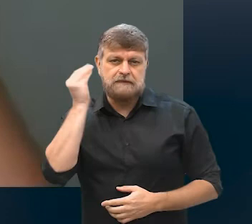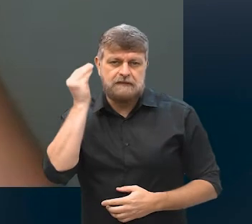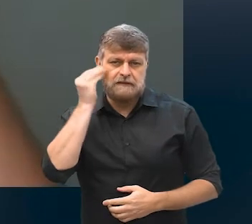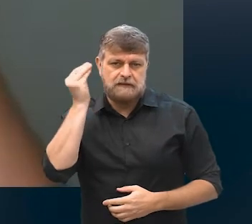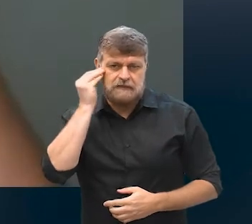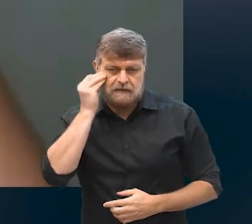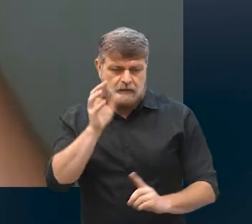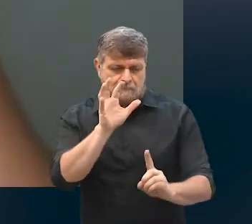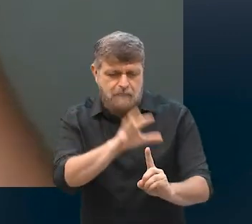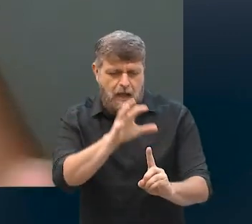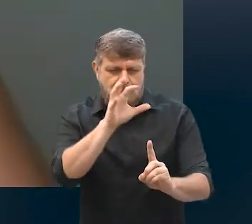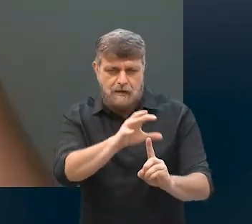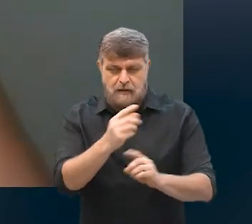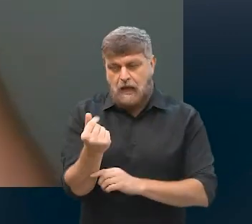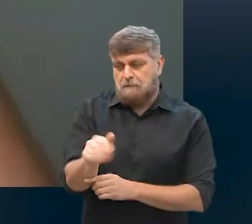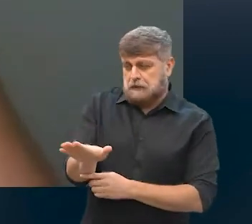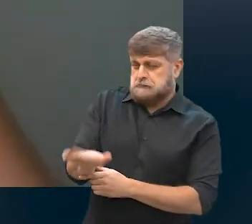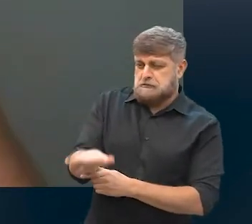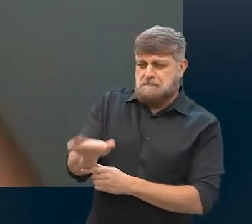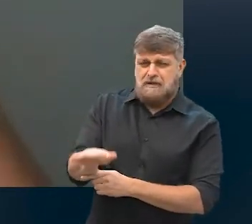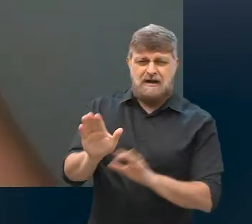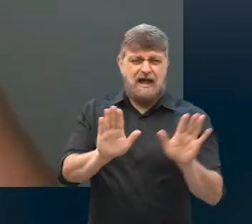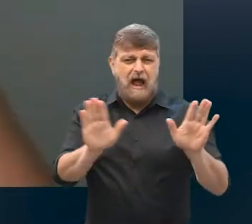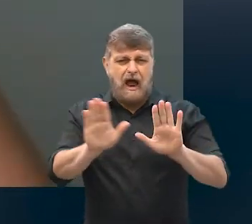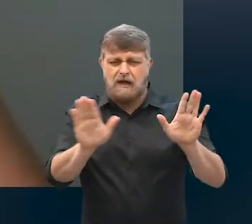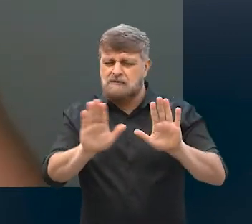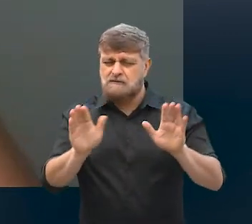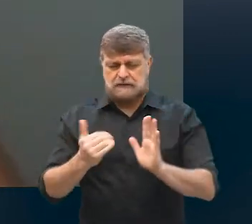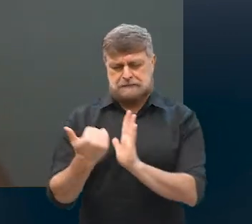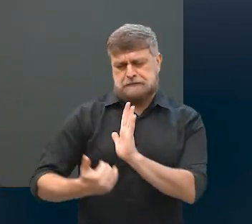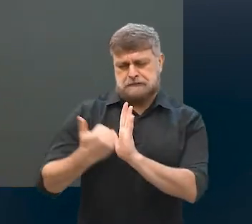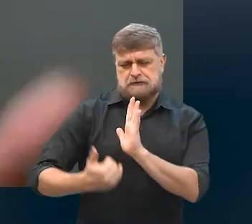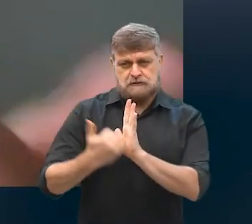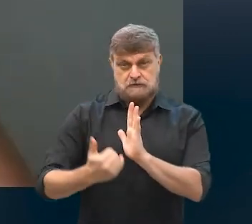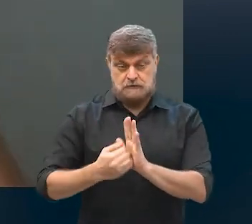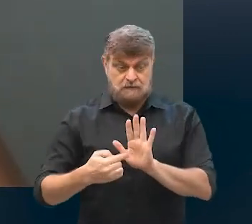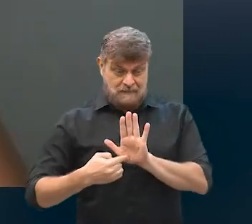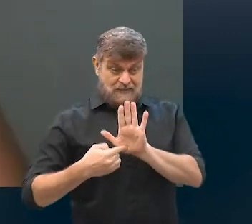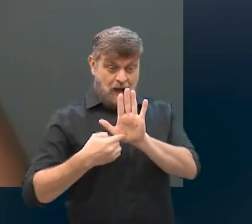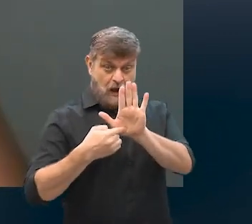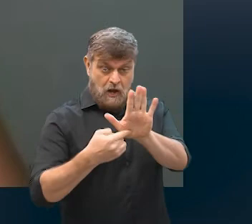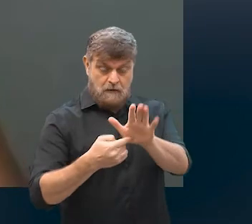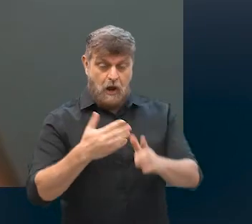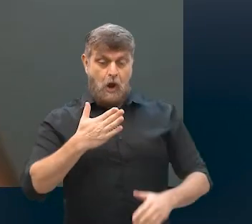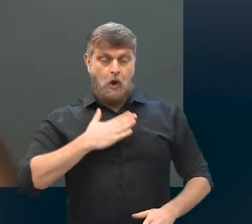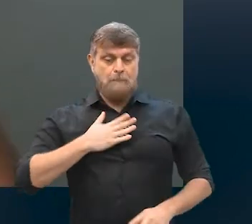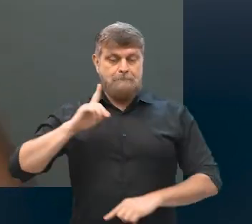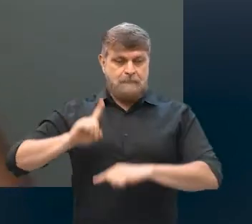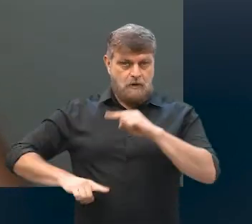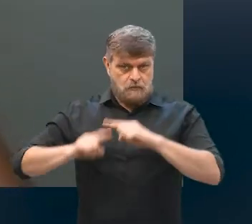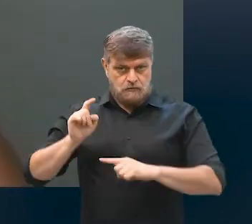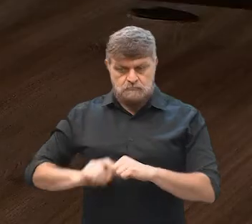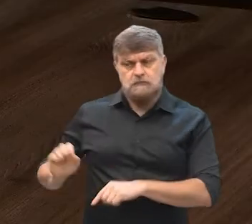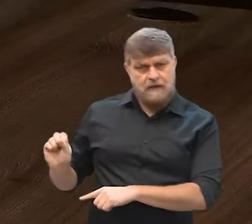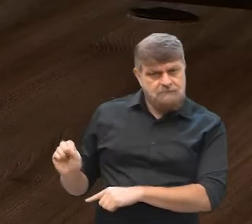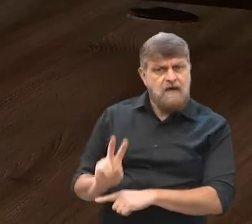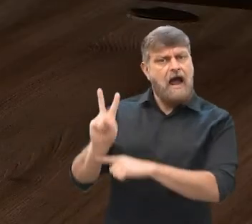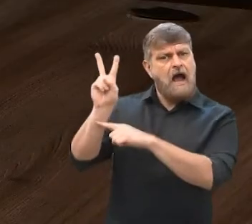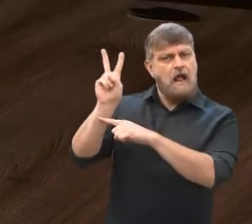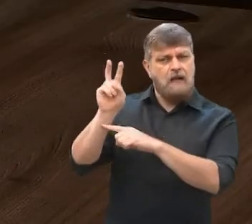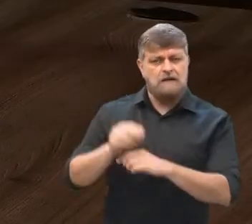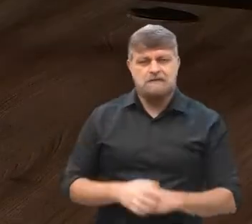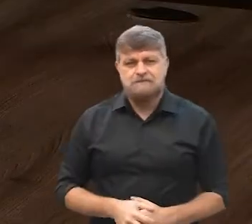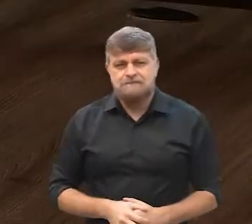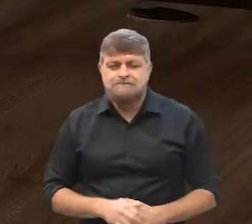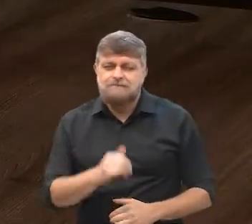conquistar o cliente pelo preço, né, pela promoção, e sim porque você mostra para ele que o seu produto vale o preço que você coloca.